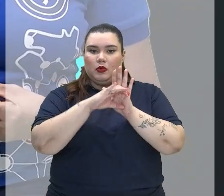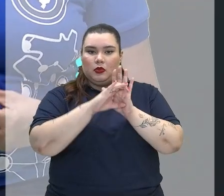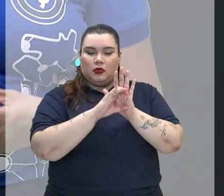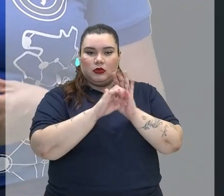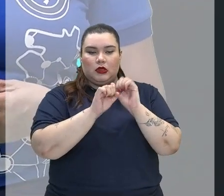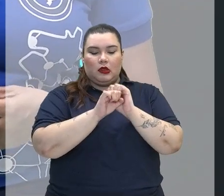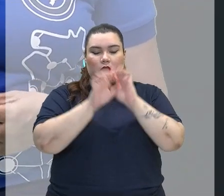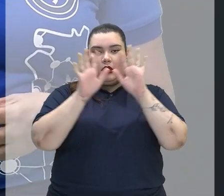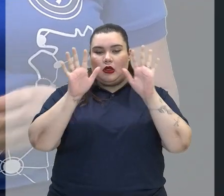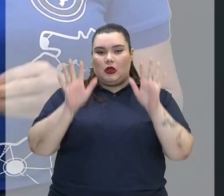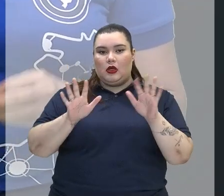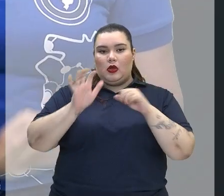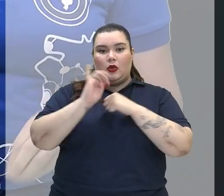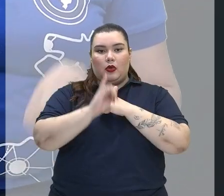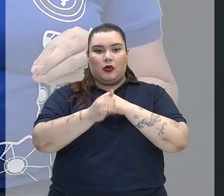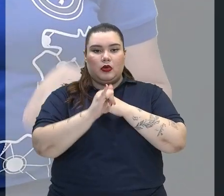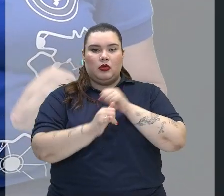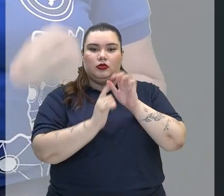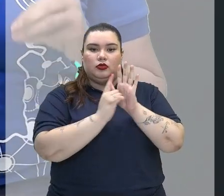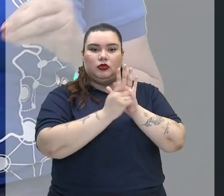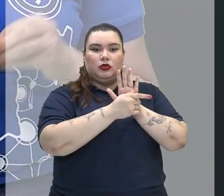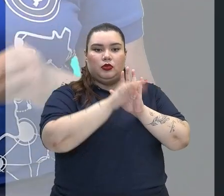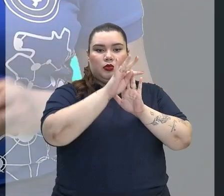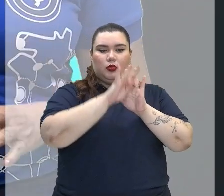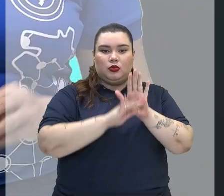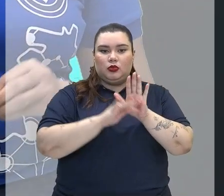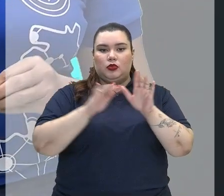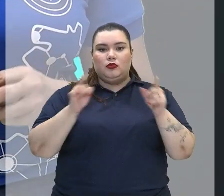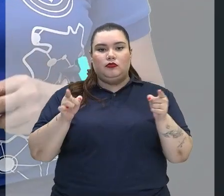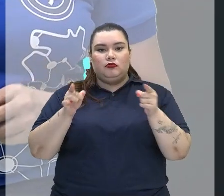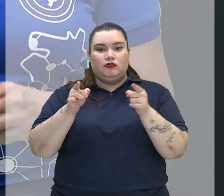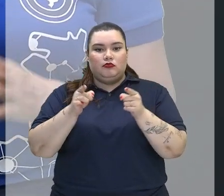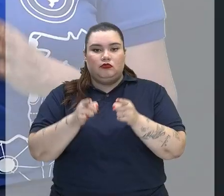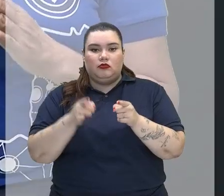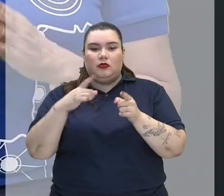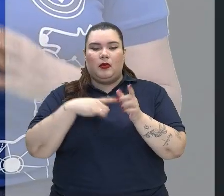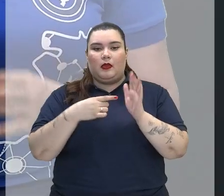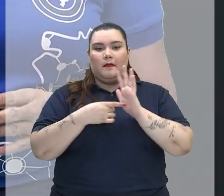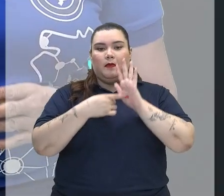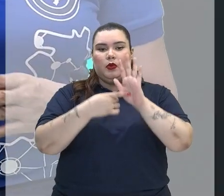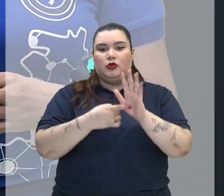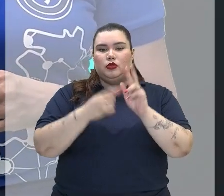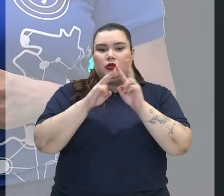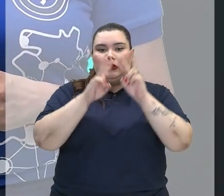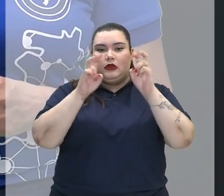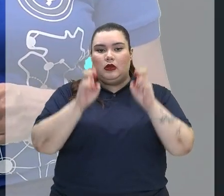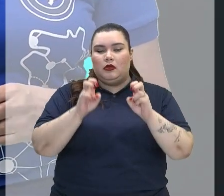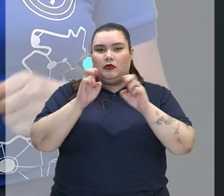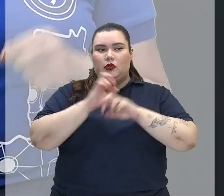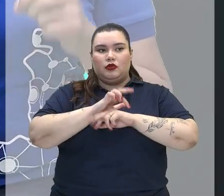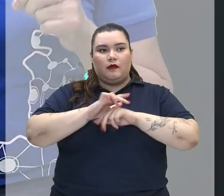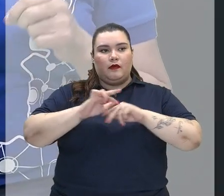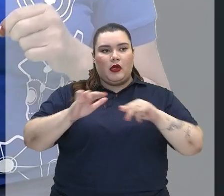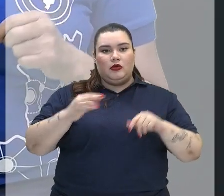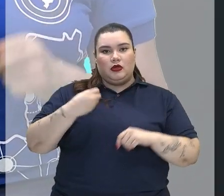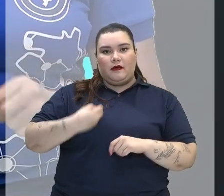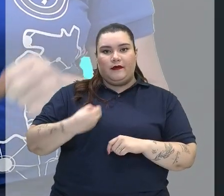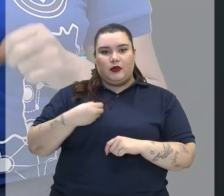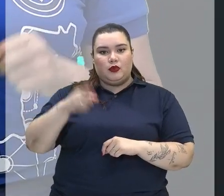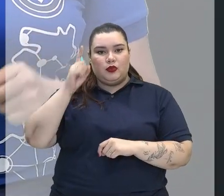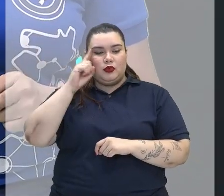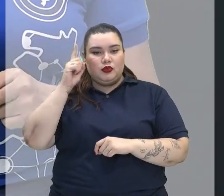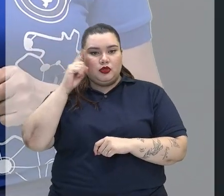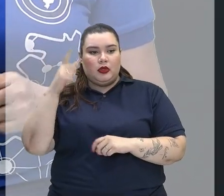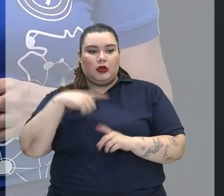mais amplo, que a crônica é um gênero textual curto que aborda temas cotidianos com um